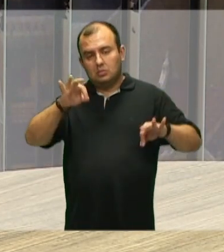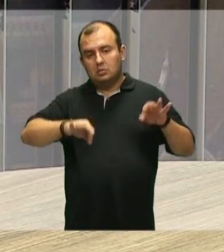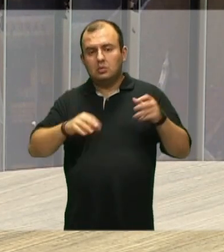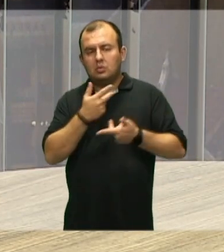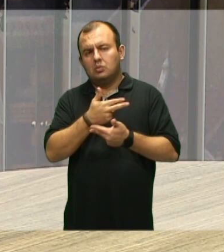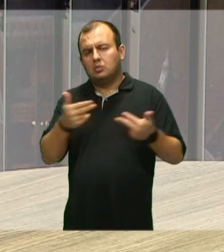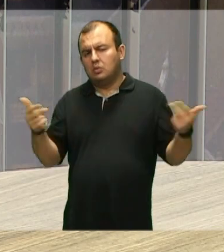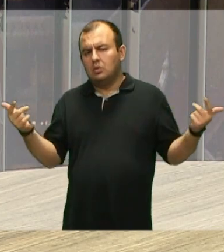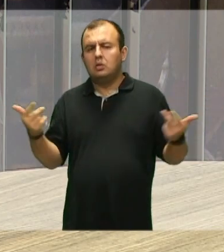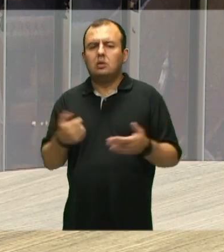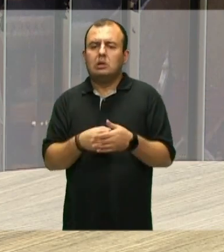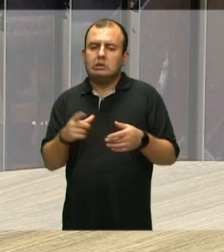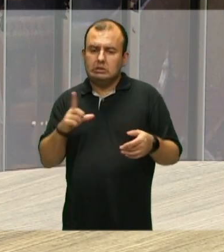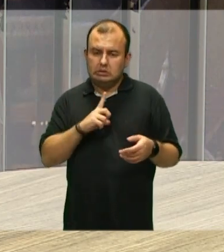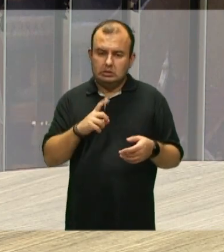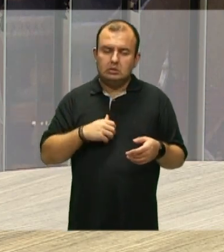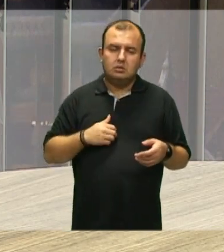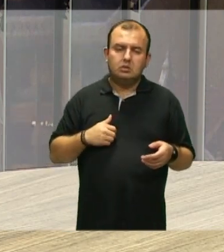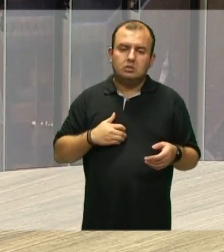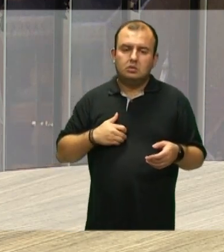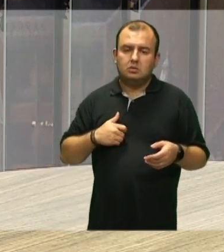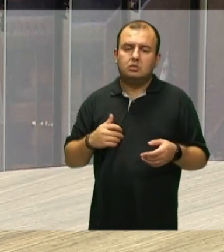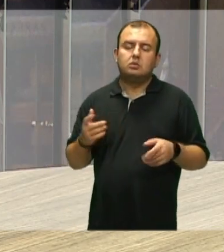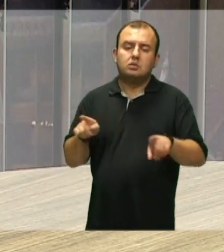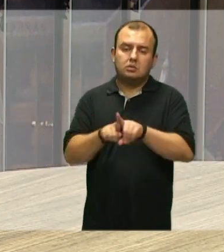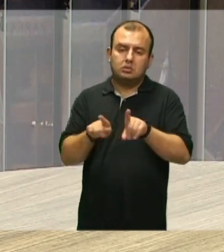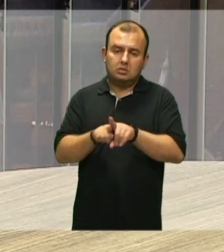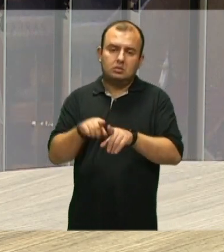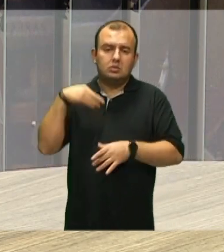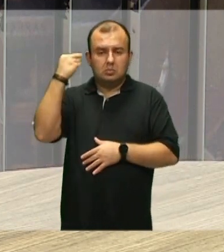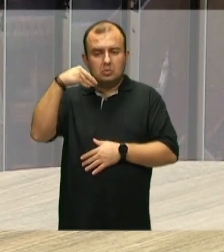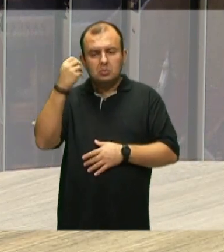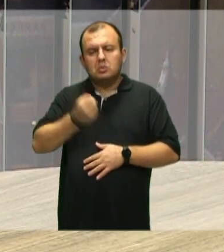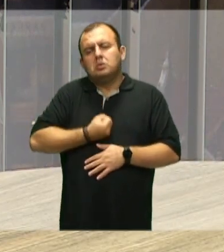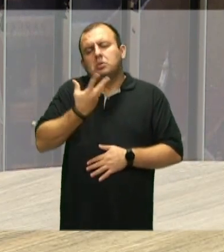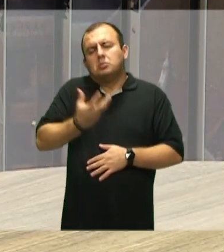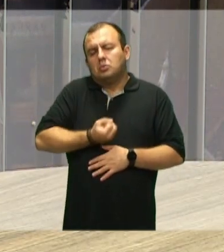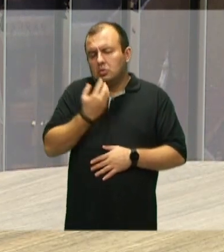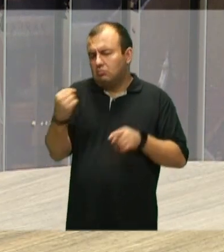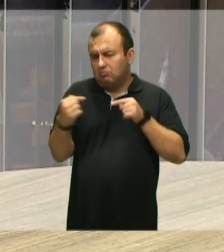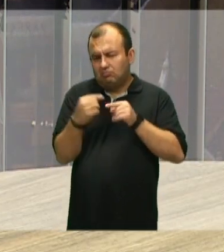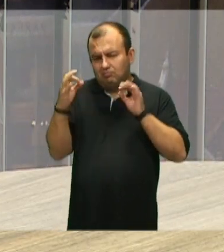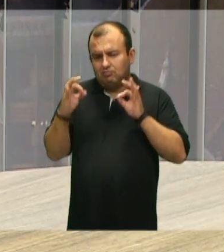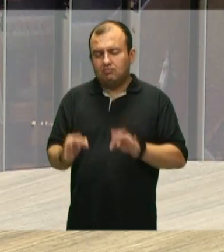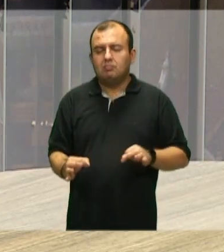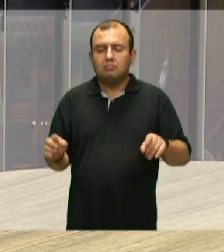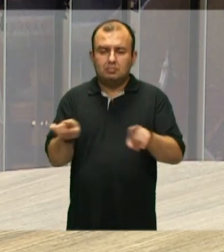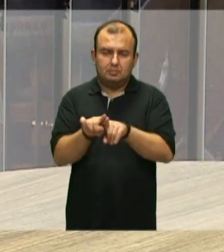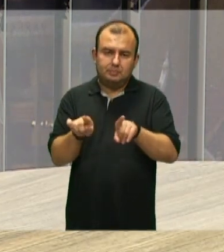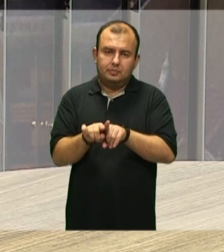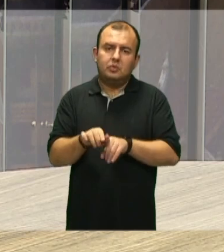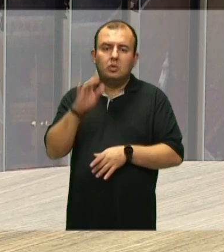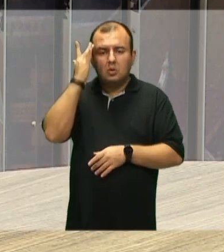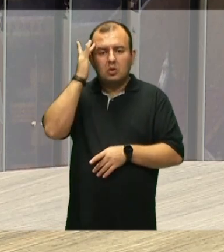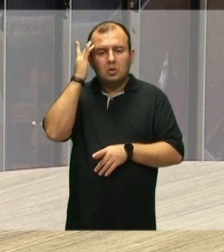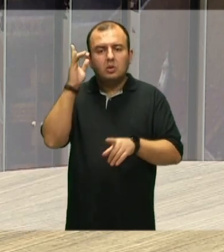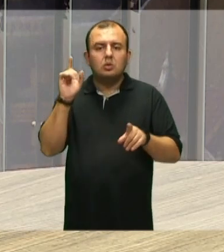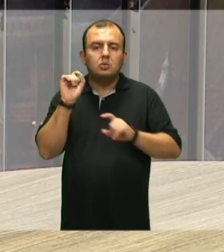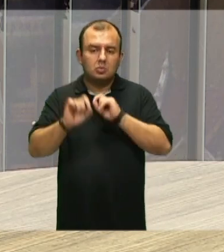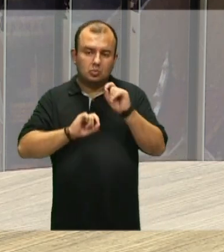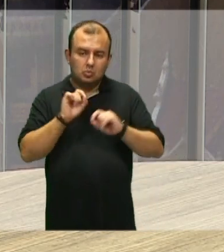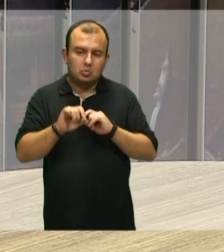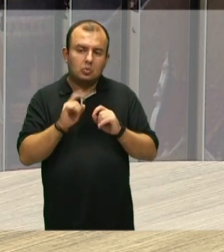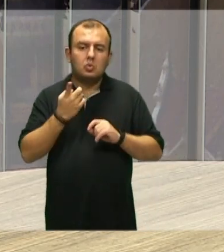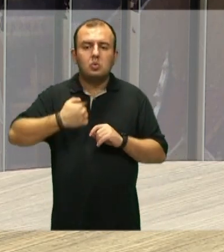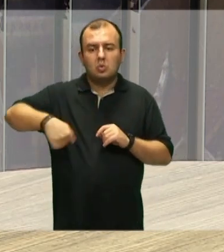de uma dimensão, sabe? Que é uma experiência poética que eles estão tendo. Então, eu acho que